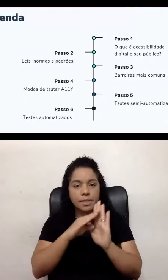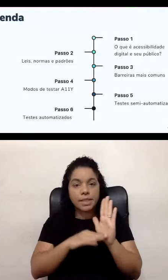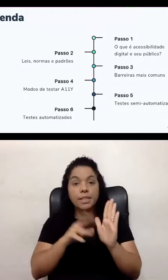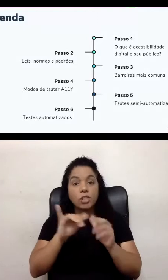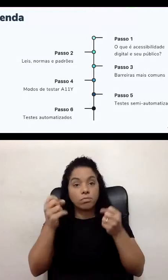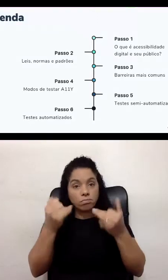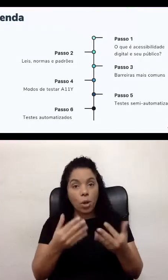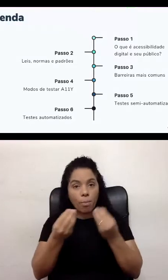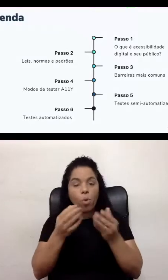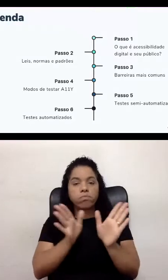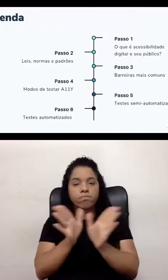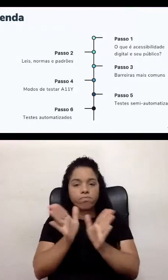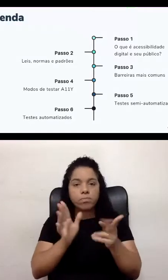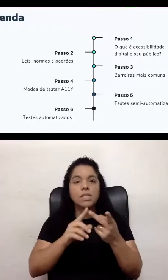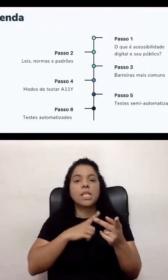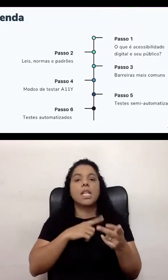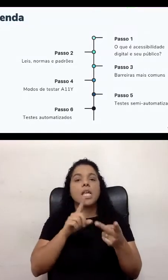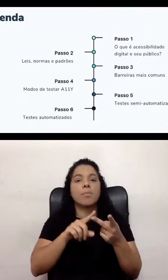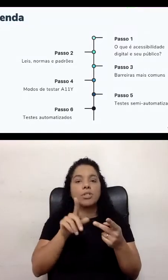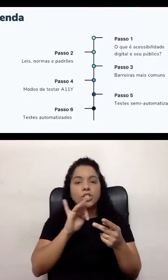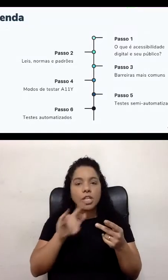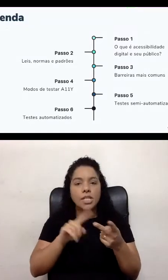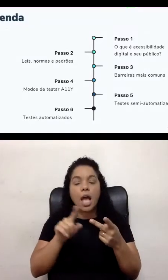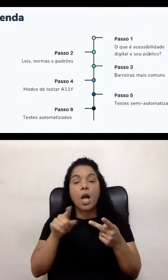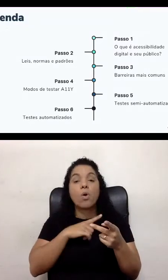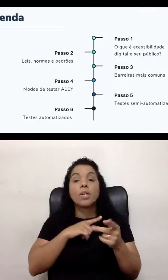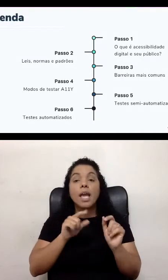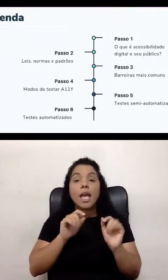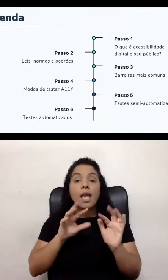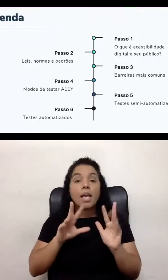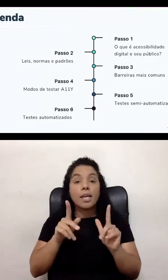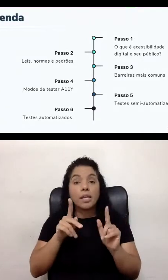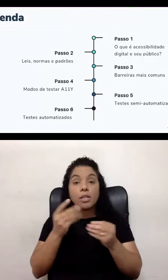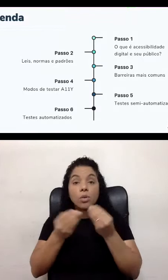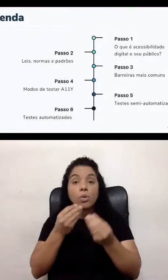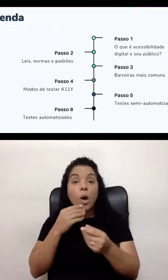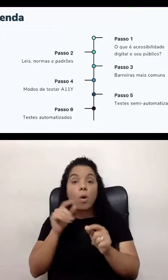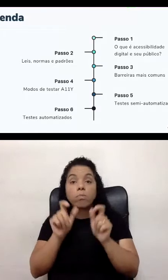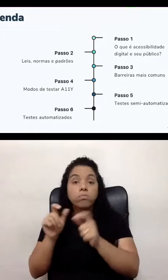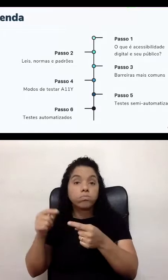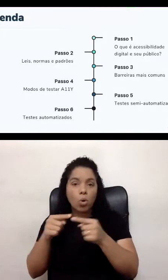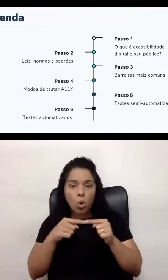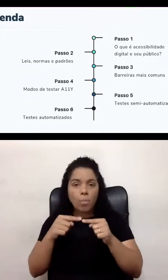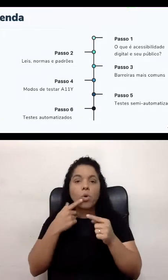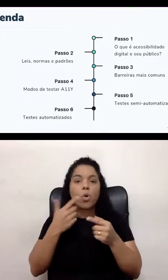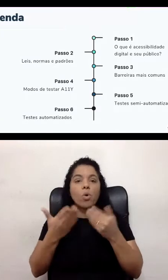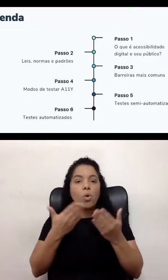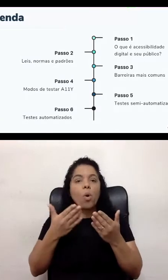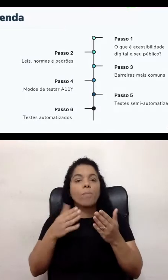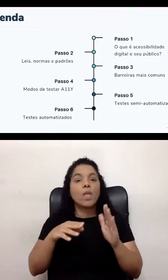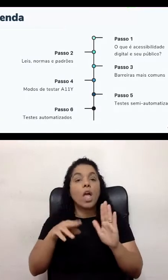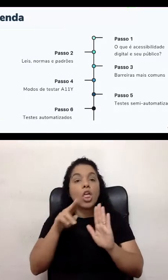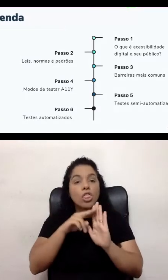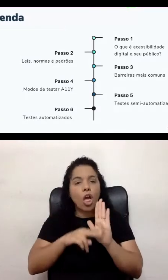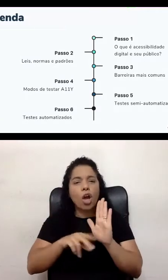sobre acessibilidade digital e o seu público, para a gente colocar todo mundo na mesma página. As normas e padrões que a gente tem